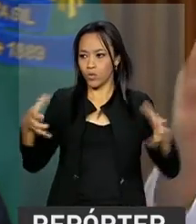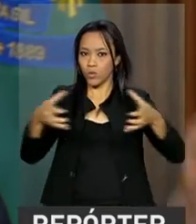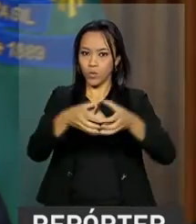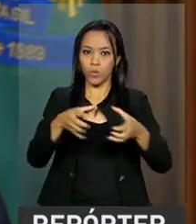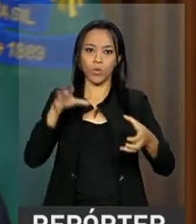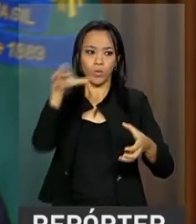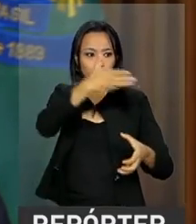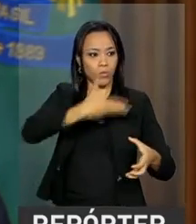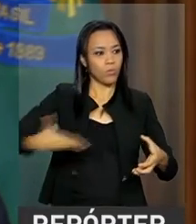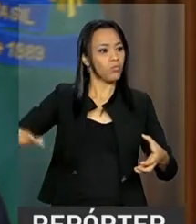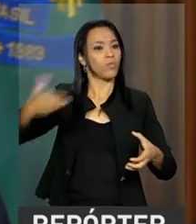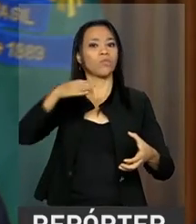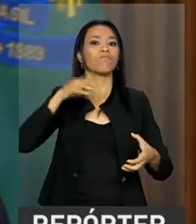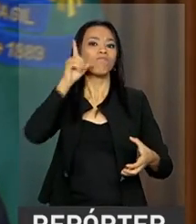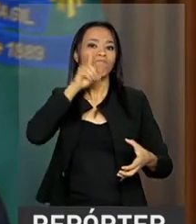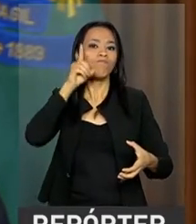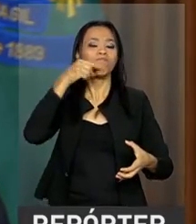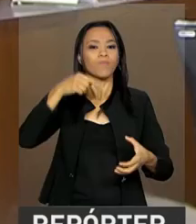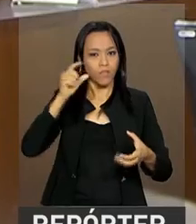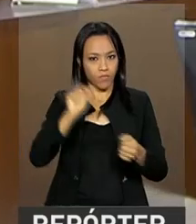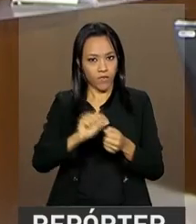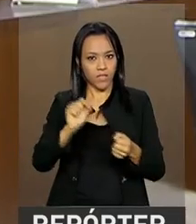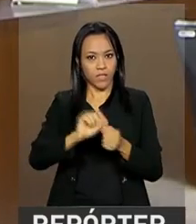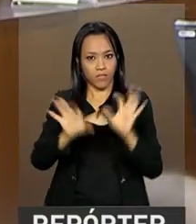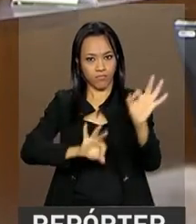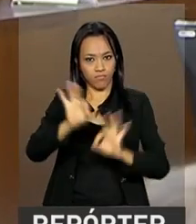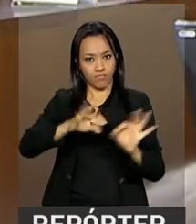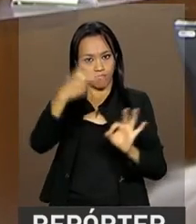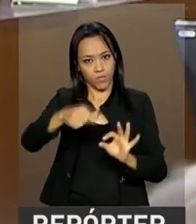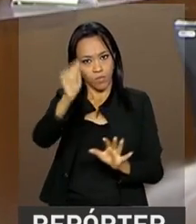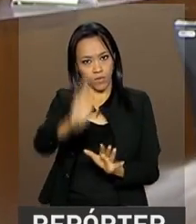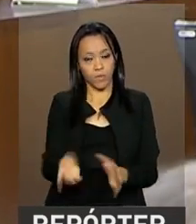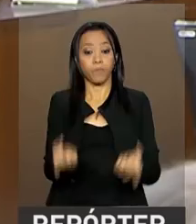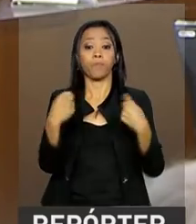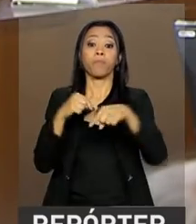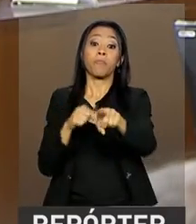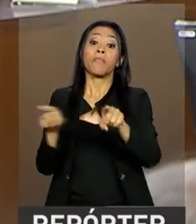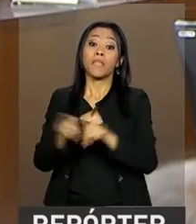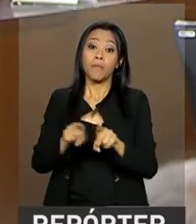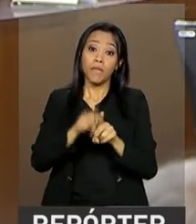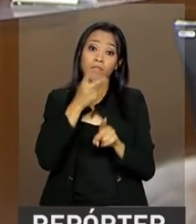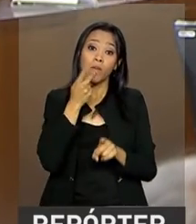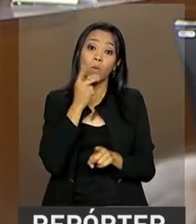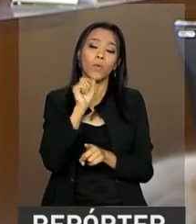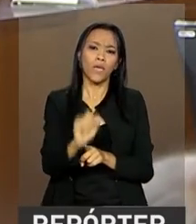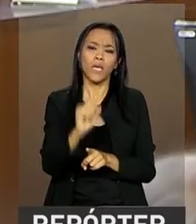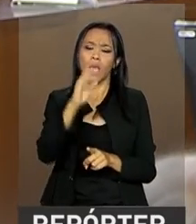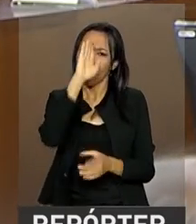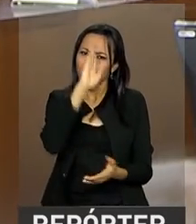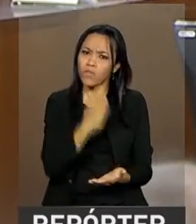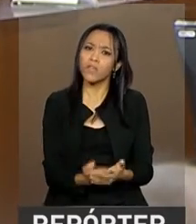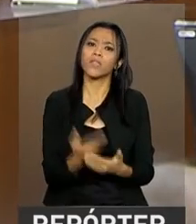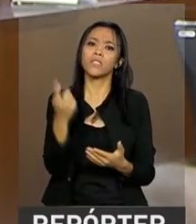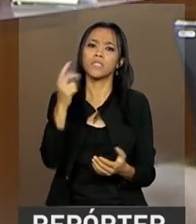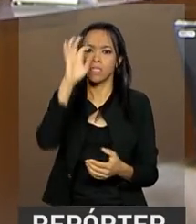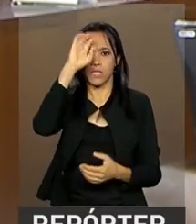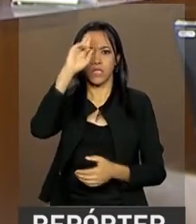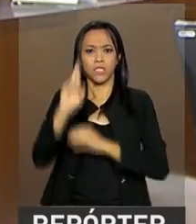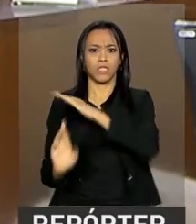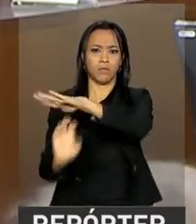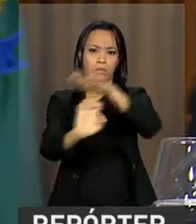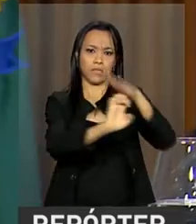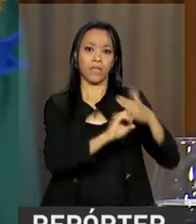está fazendo no brasil meirelles destacou também a confiança dos empresários e consumidores que está crescendo